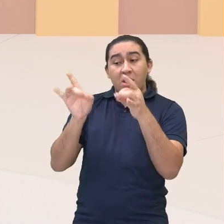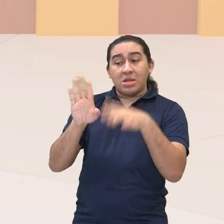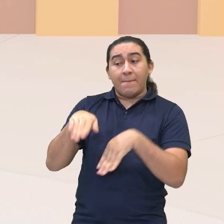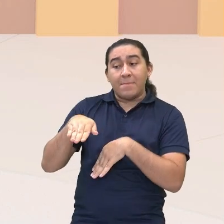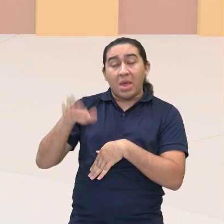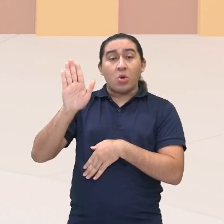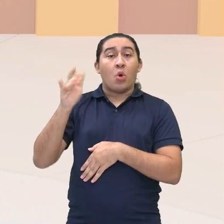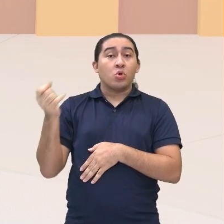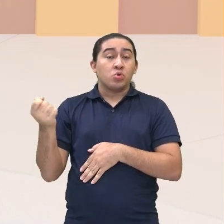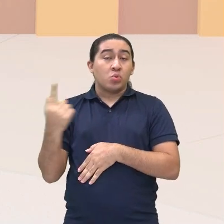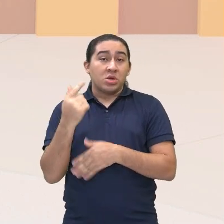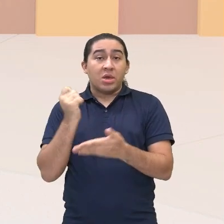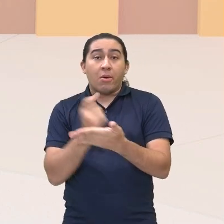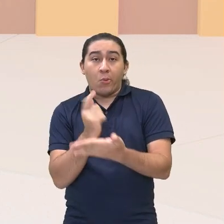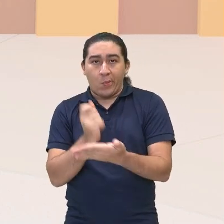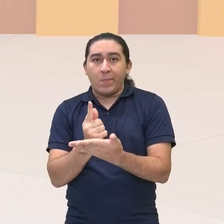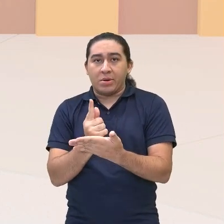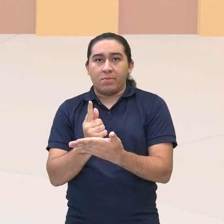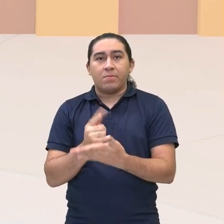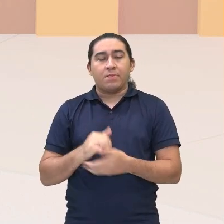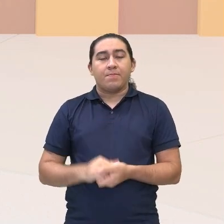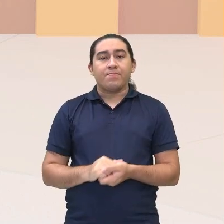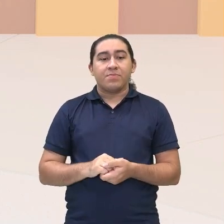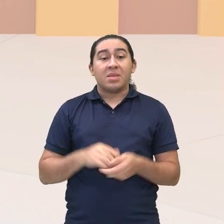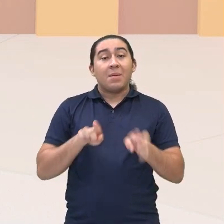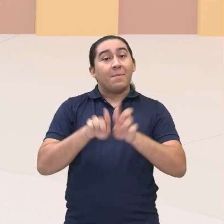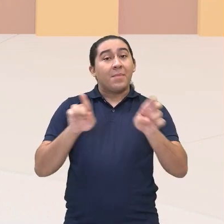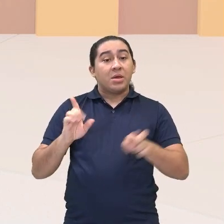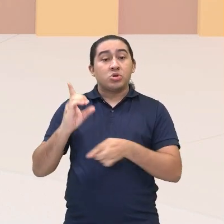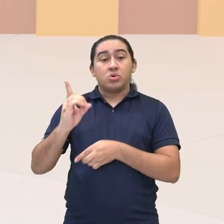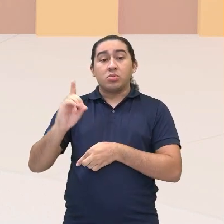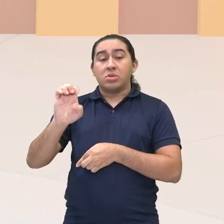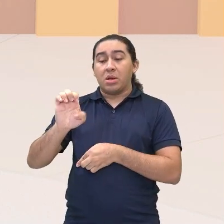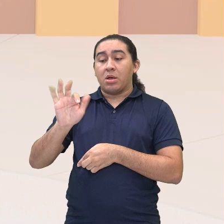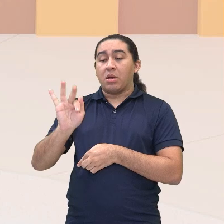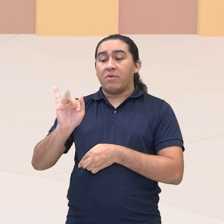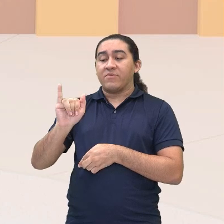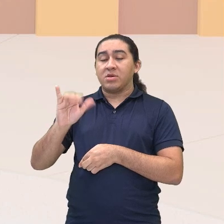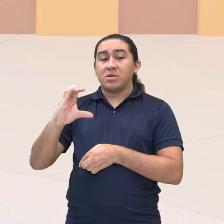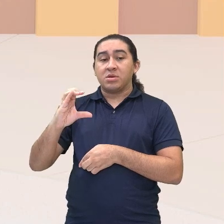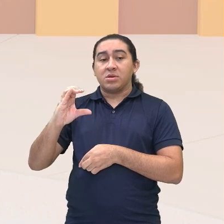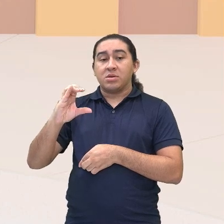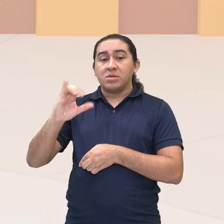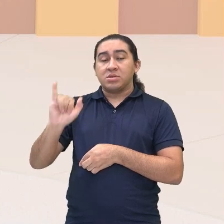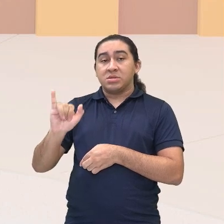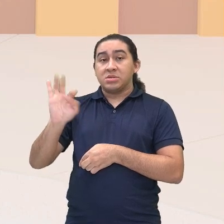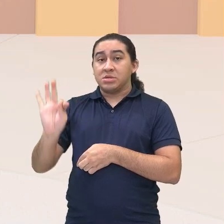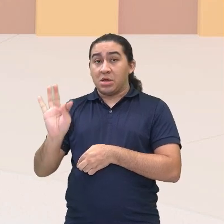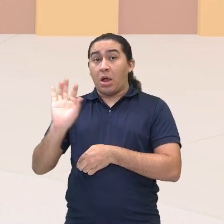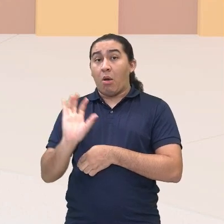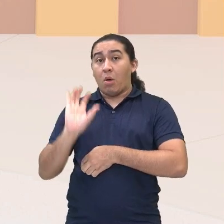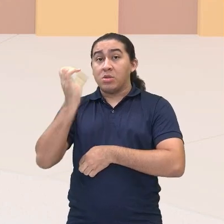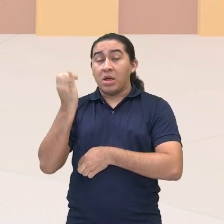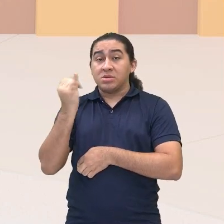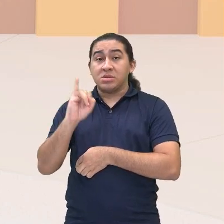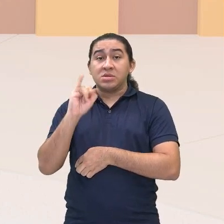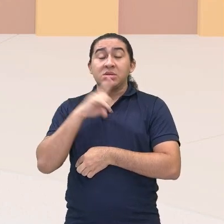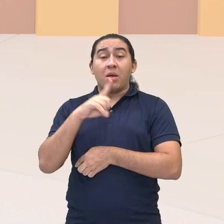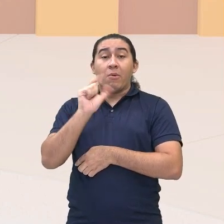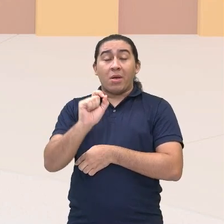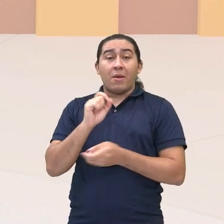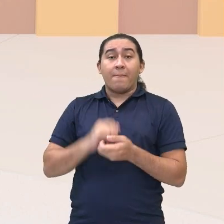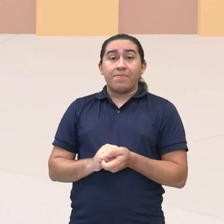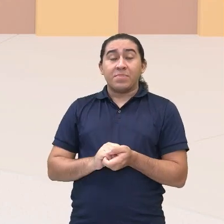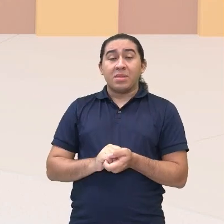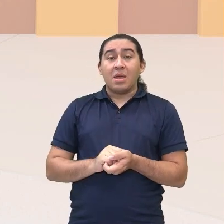maiores do que as importações. Já o déficit vai ocorrer quando, né, as importações